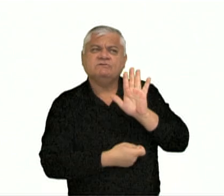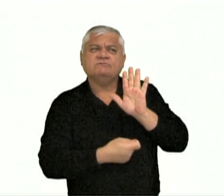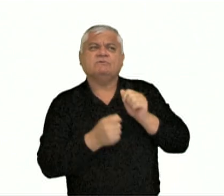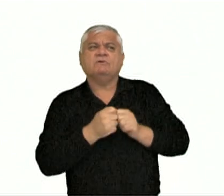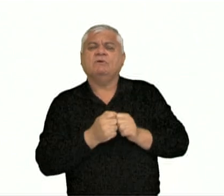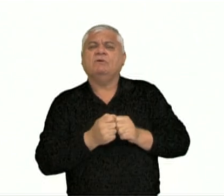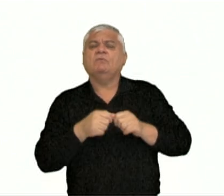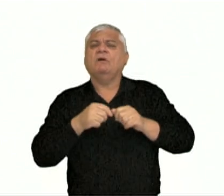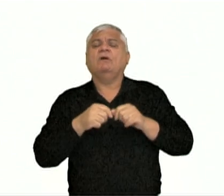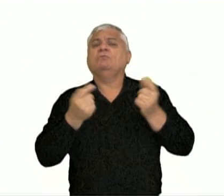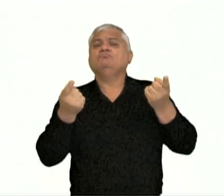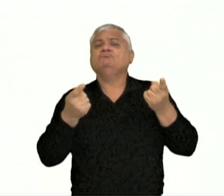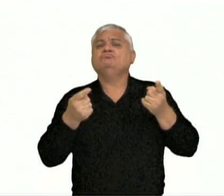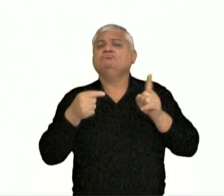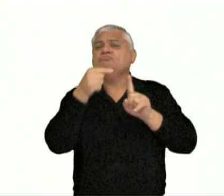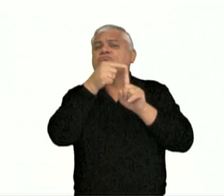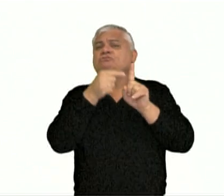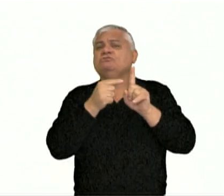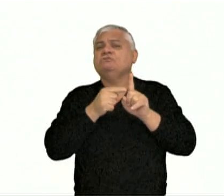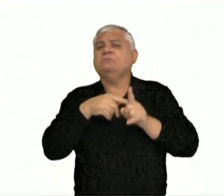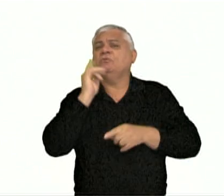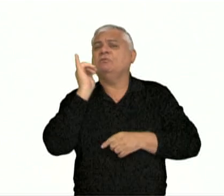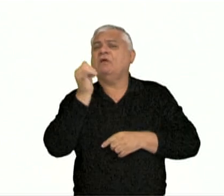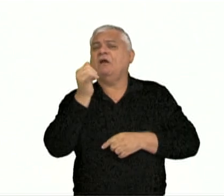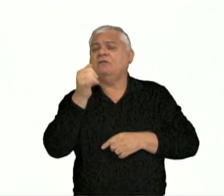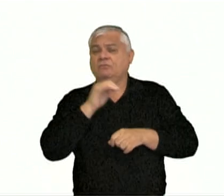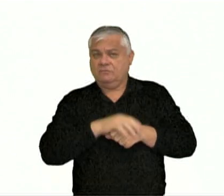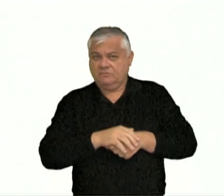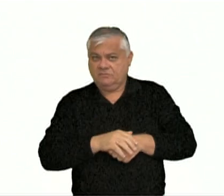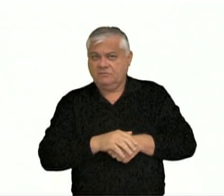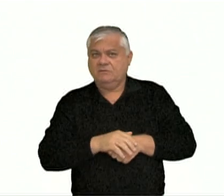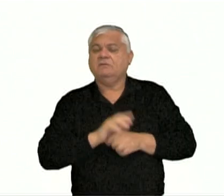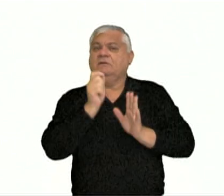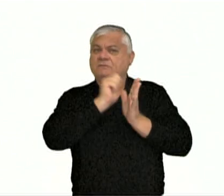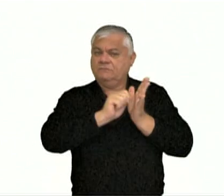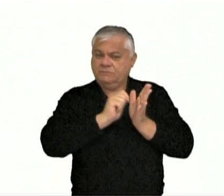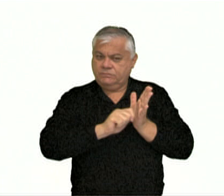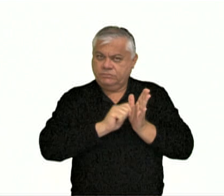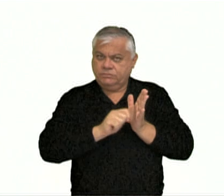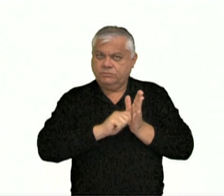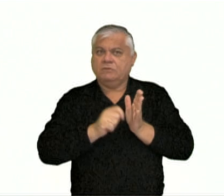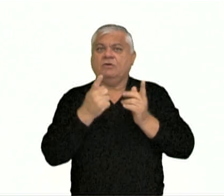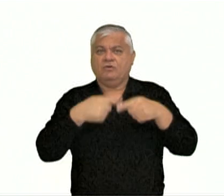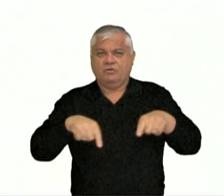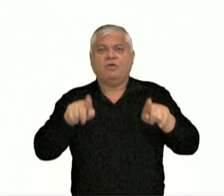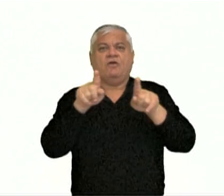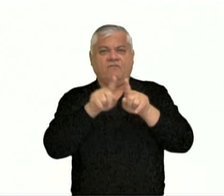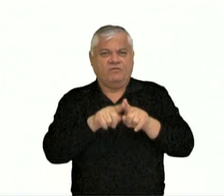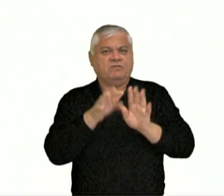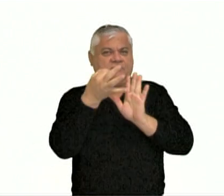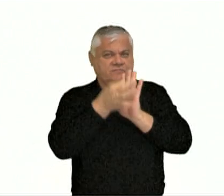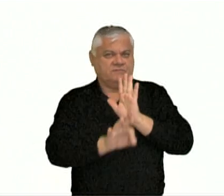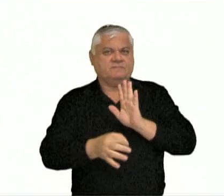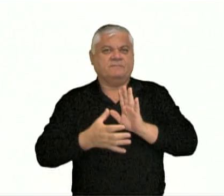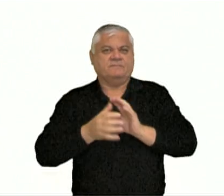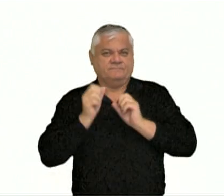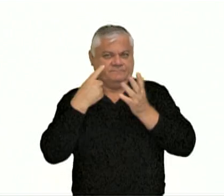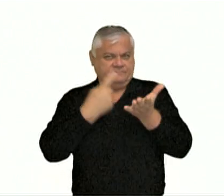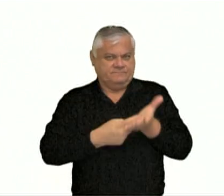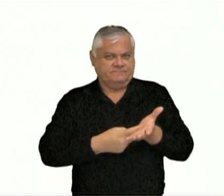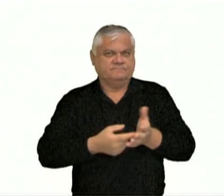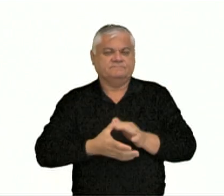é o tipo de narrador? Pode fazer no caderno sim, que eu volto daqui a pouco gabaritar contigo.